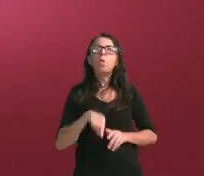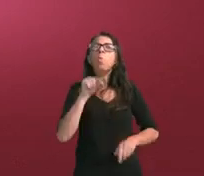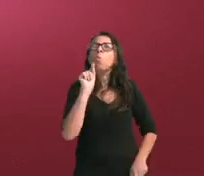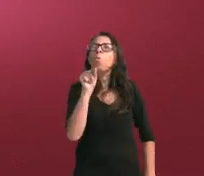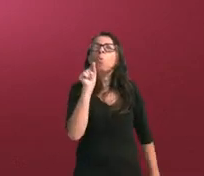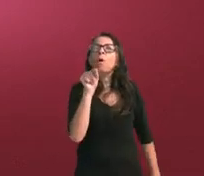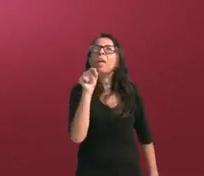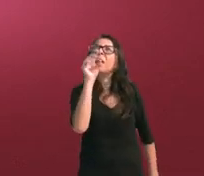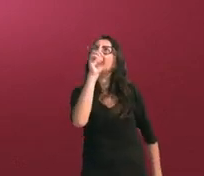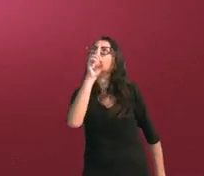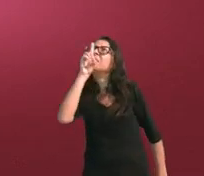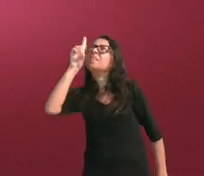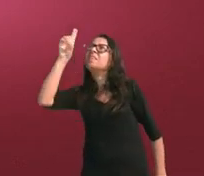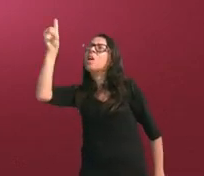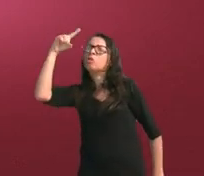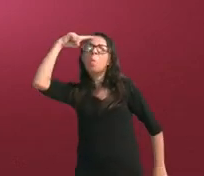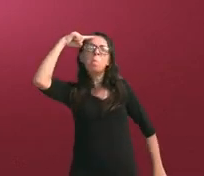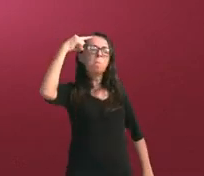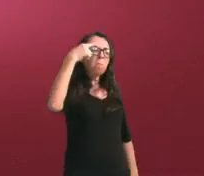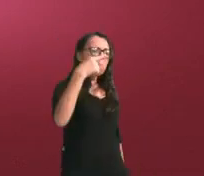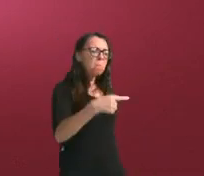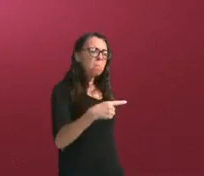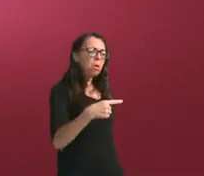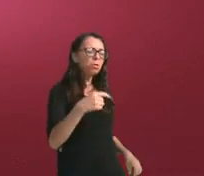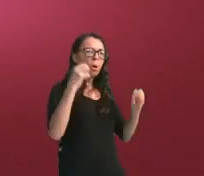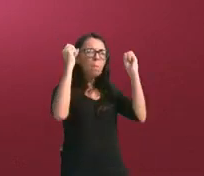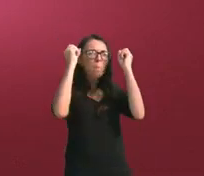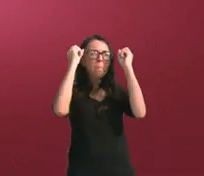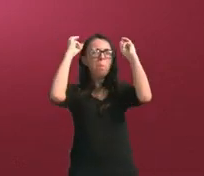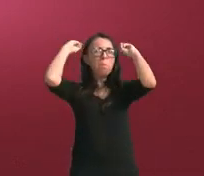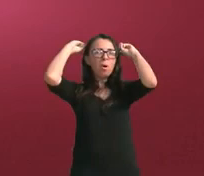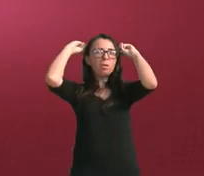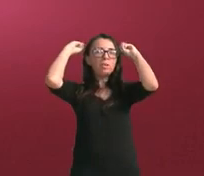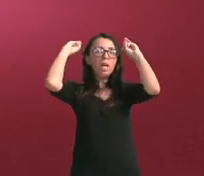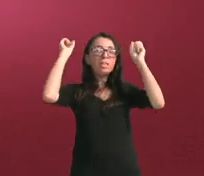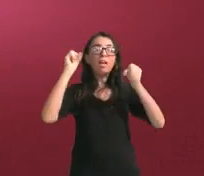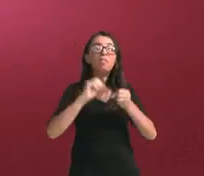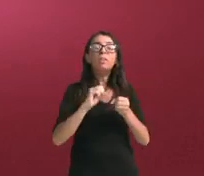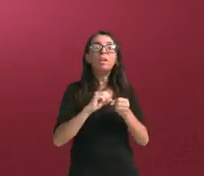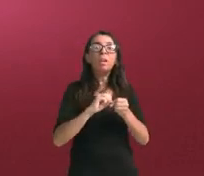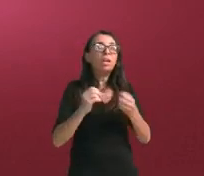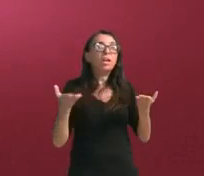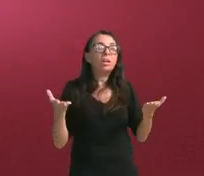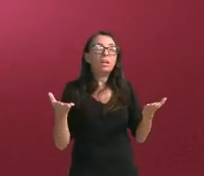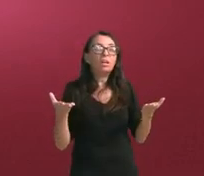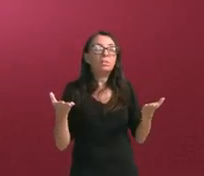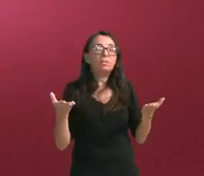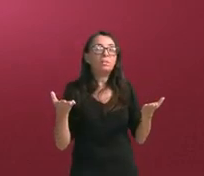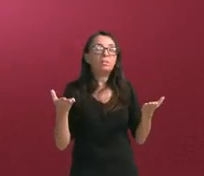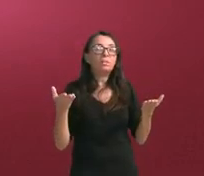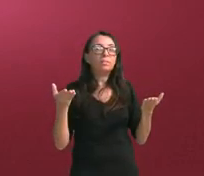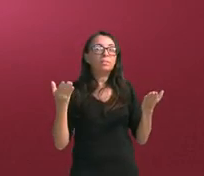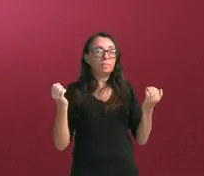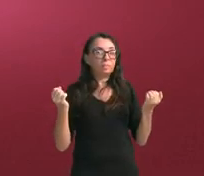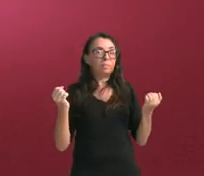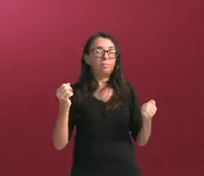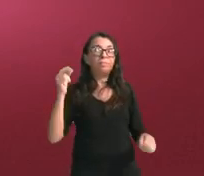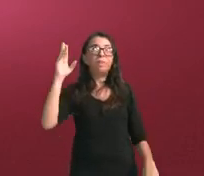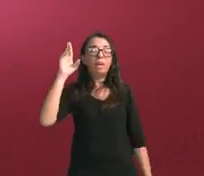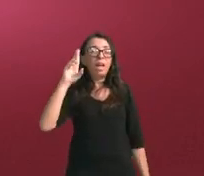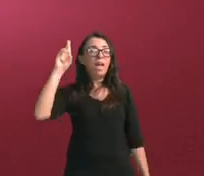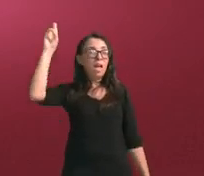responder. Verso 2 do Êxodo 7. Tu falarás tudo o que eu te